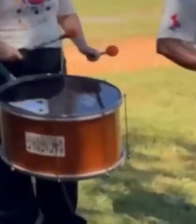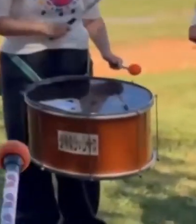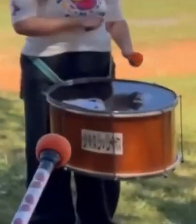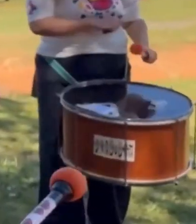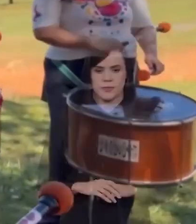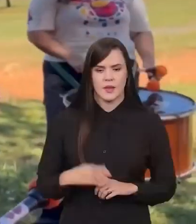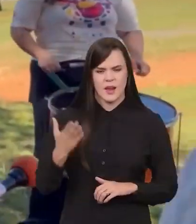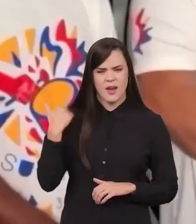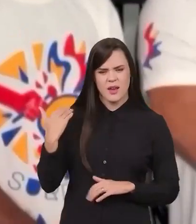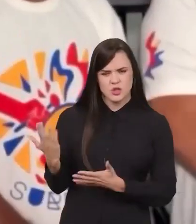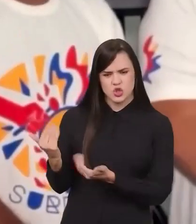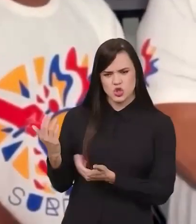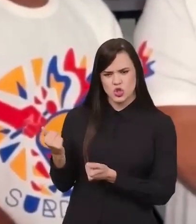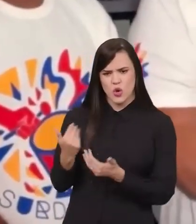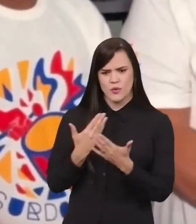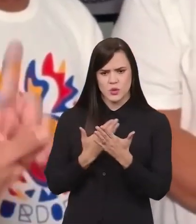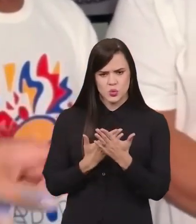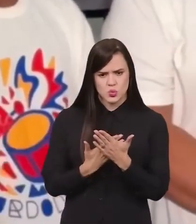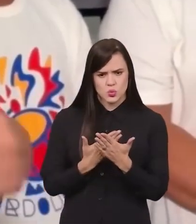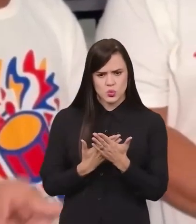Quando eu era mais jovem, eu estudava.